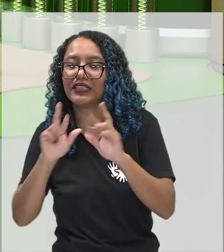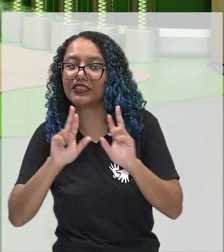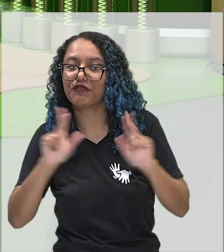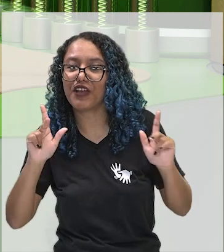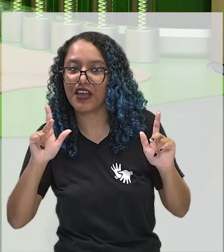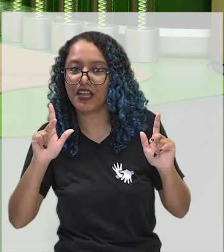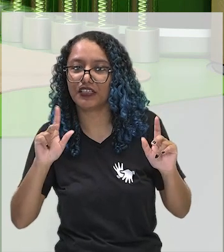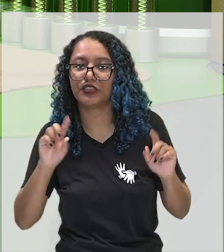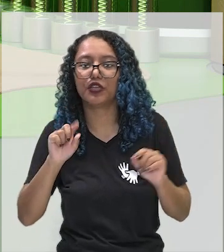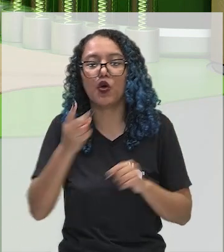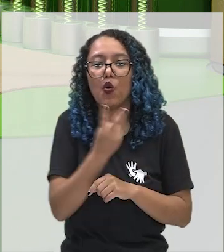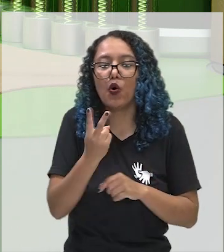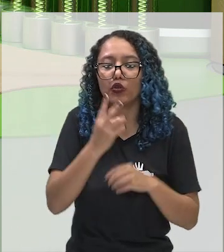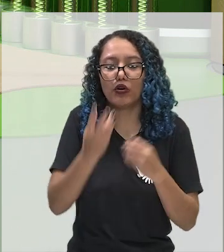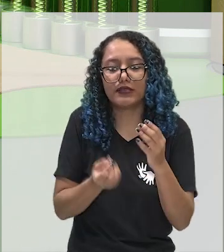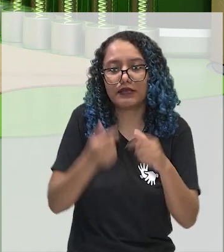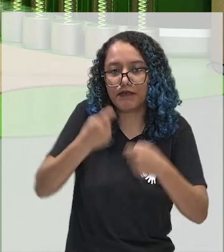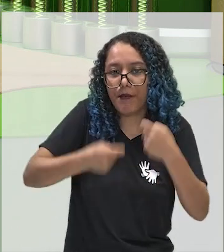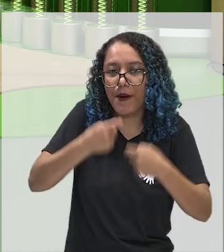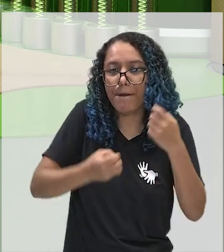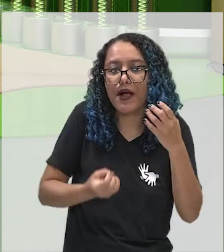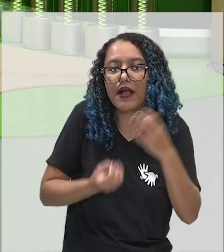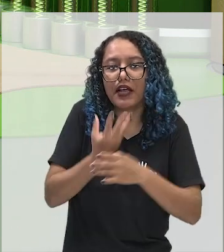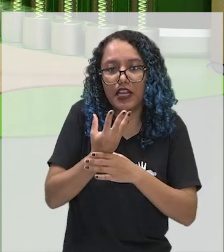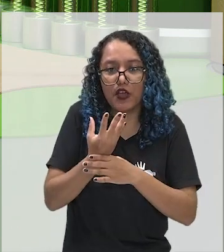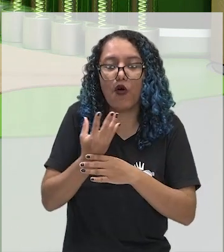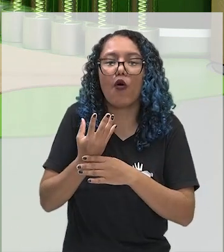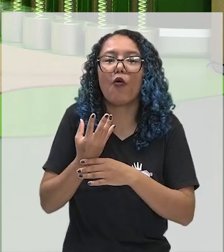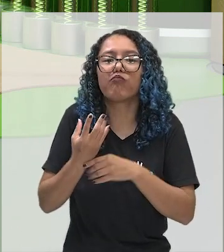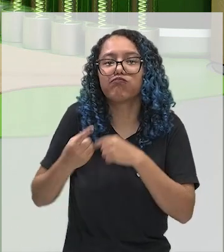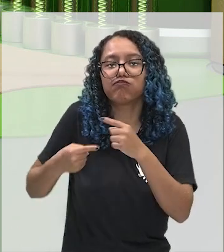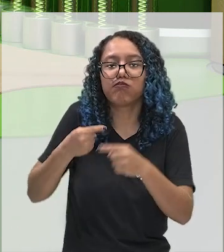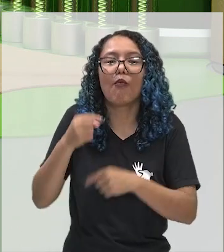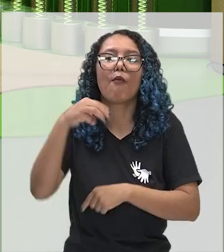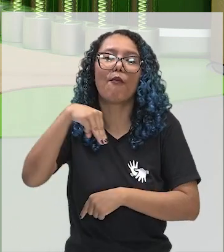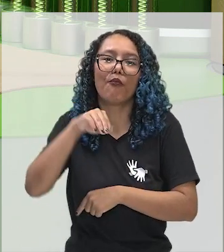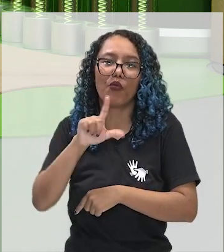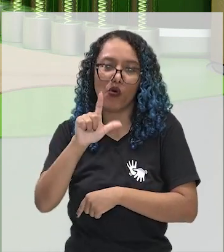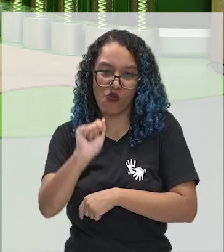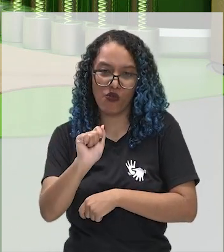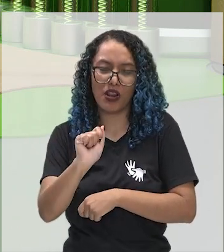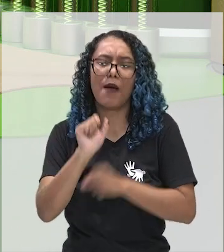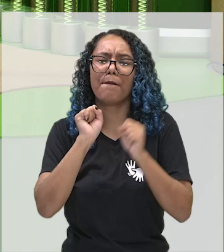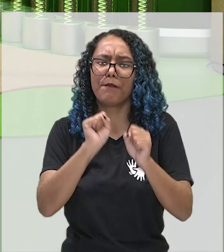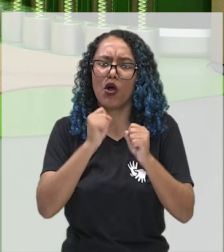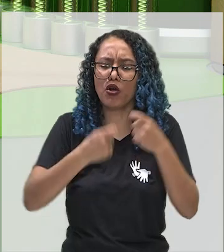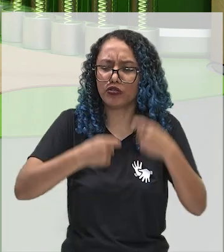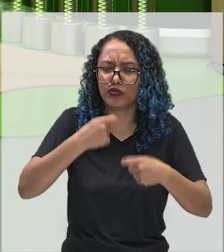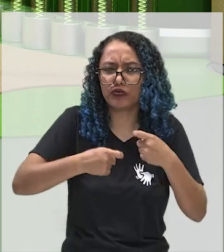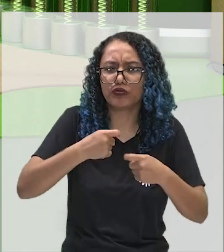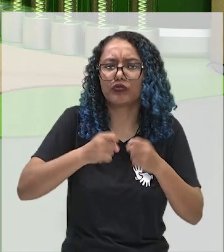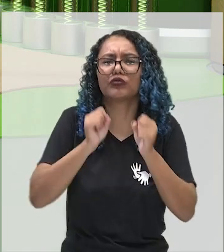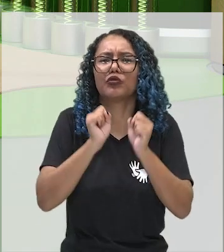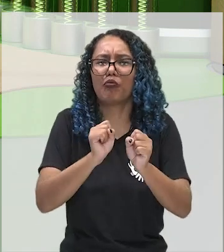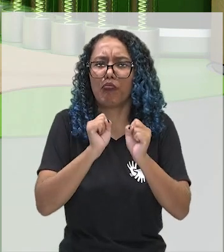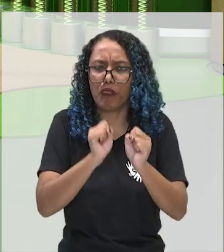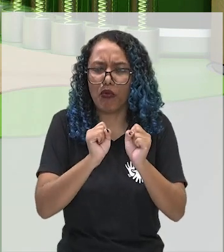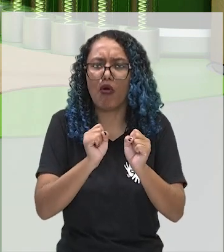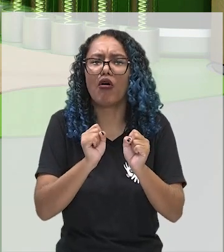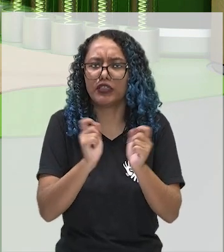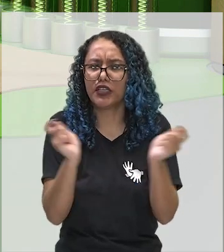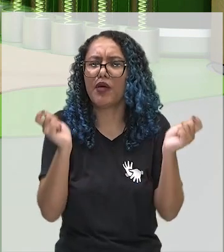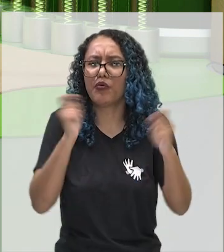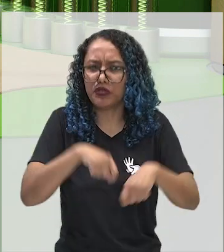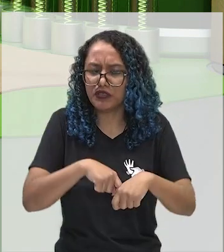o cavalo é uma espécie e o jumento é outra. Eles podem cruzar entre si? Podem, eles têm essa capacidade,